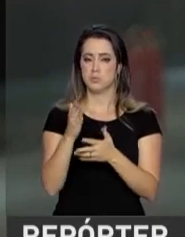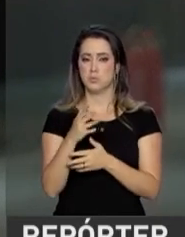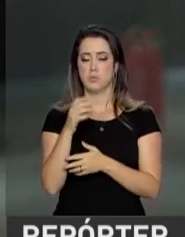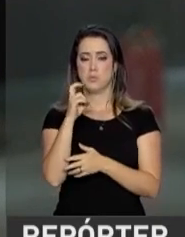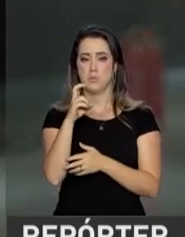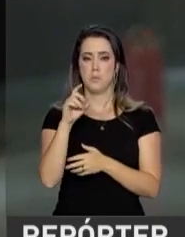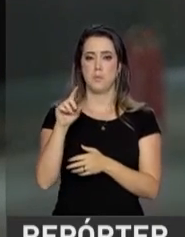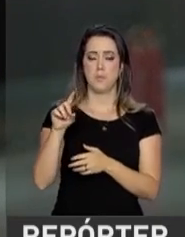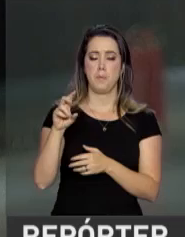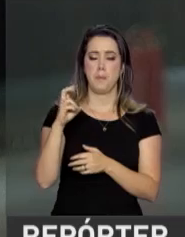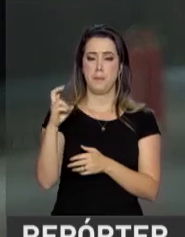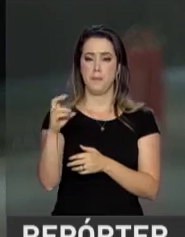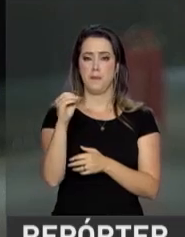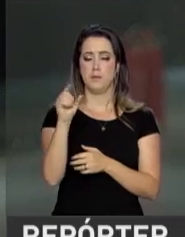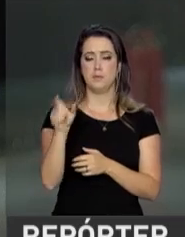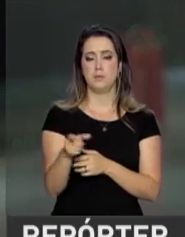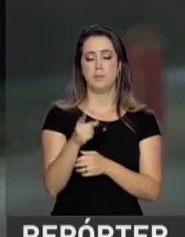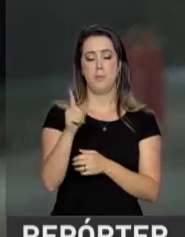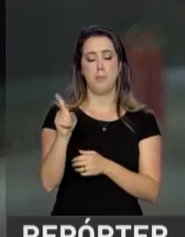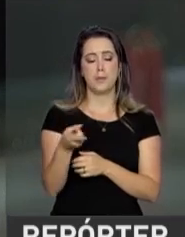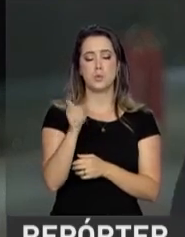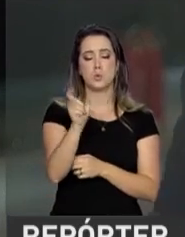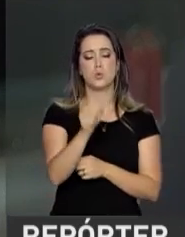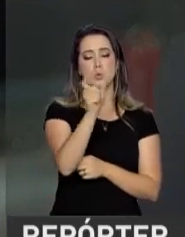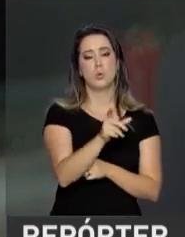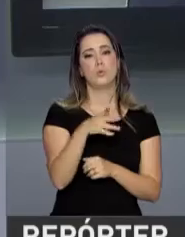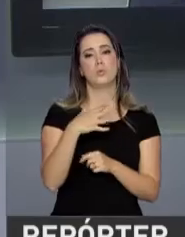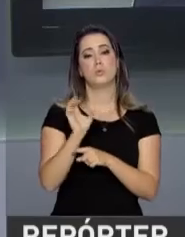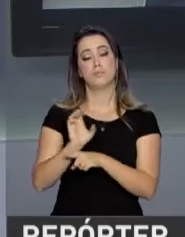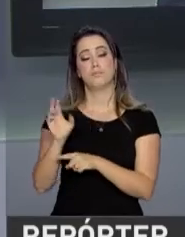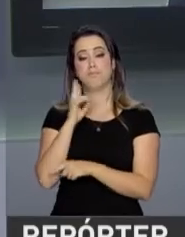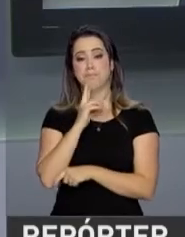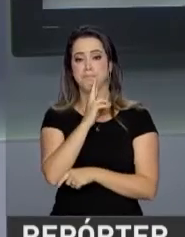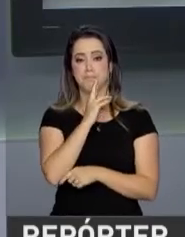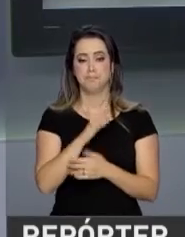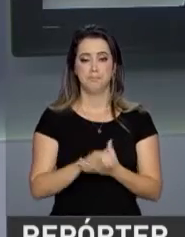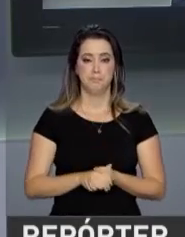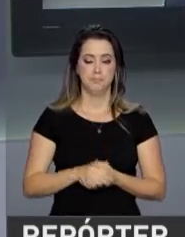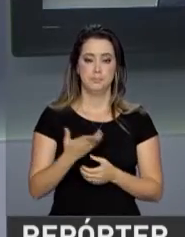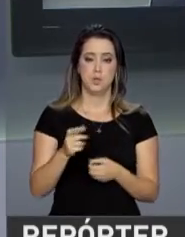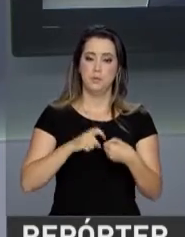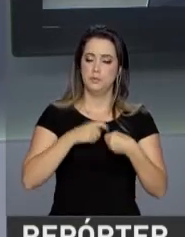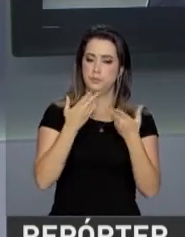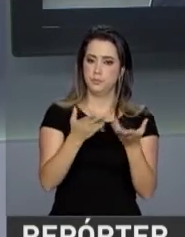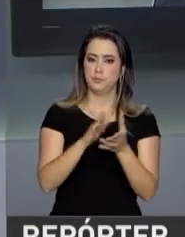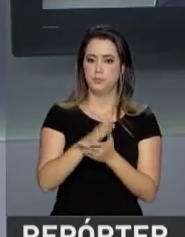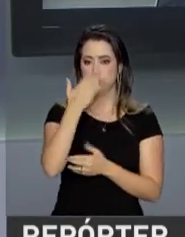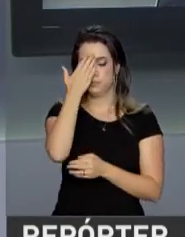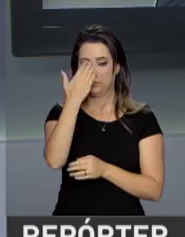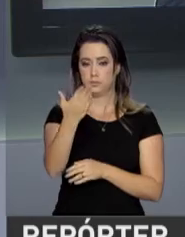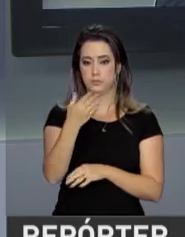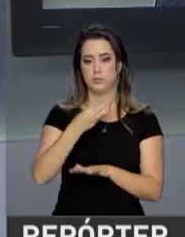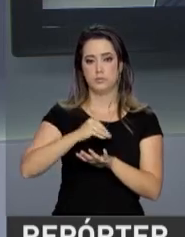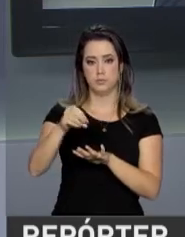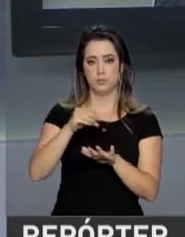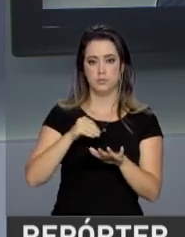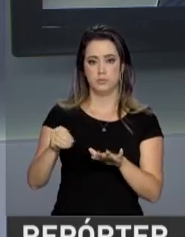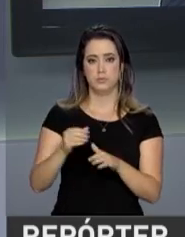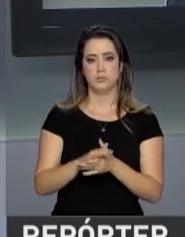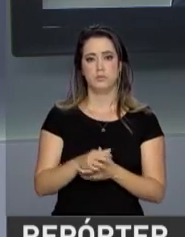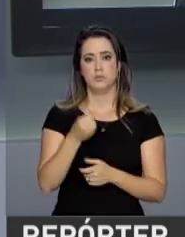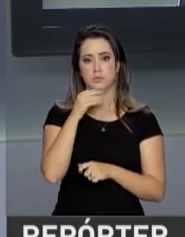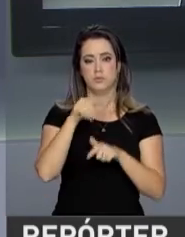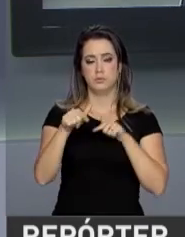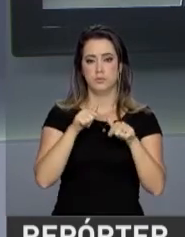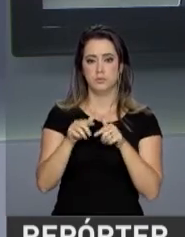de cinco mil e quinhentas pessoas no estado alessandro volta com você no estúdio obrigada joão pedro neto pelas informações um